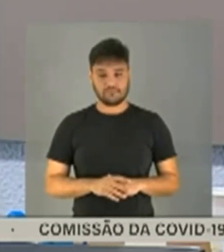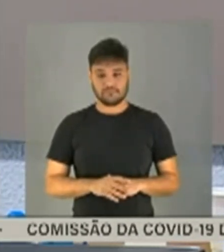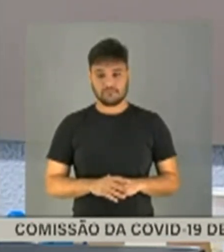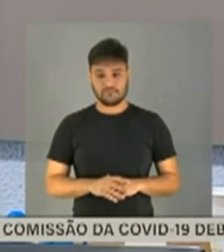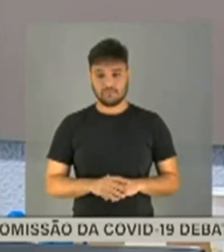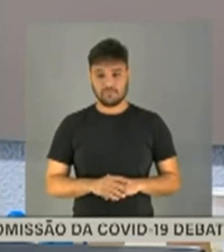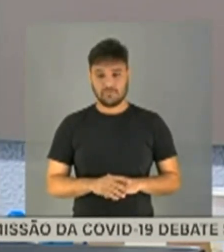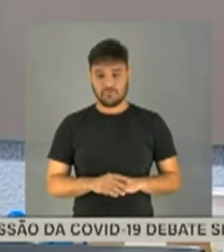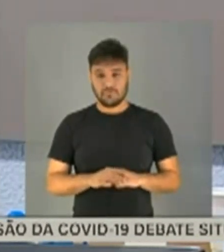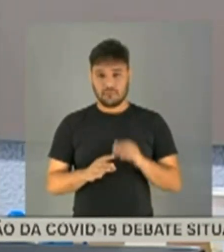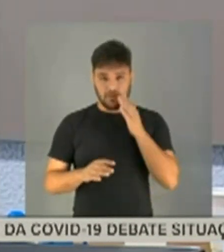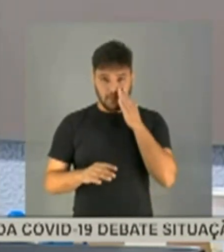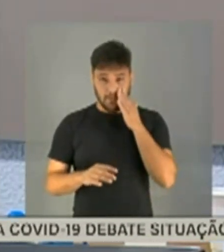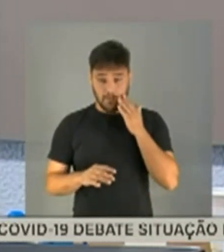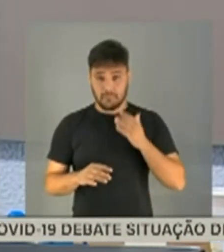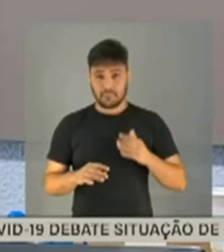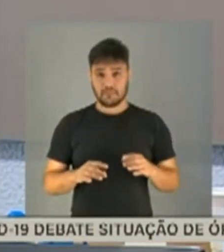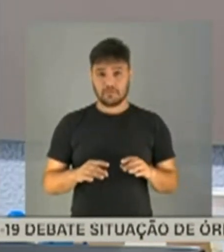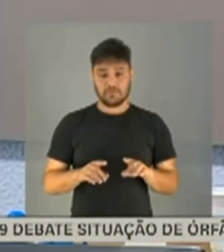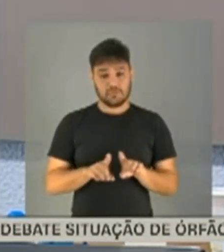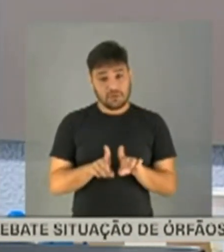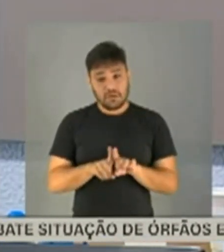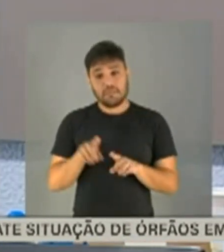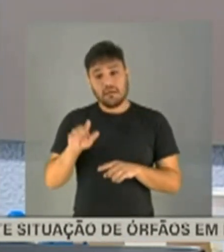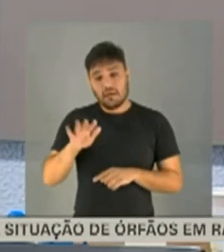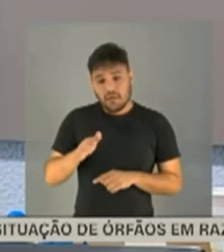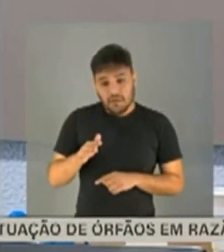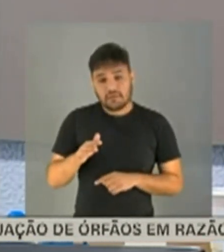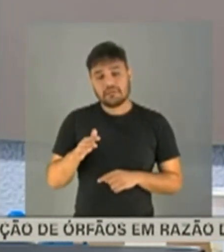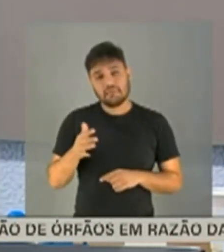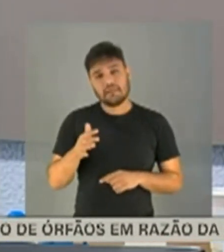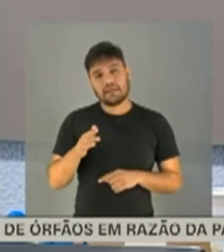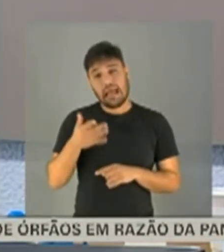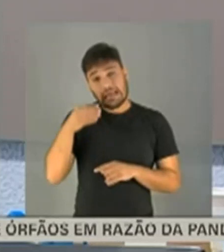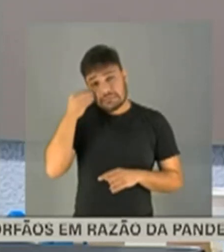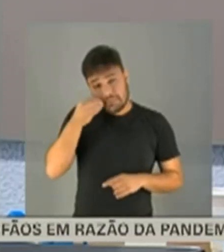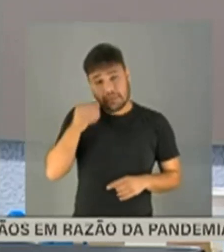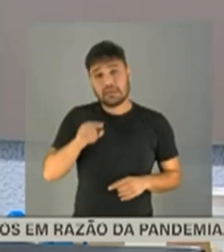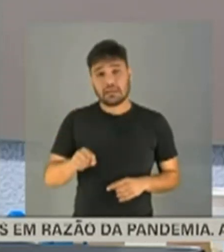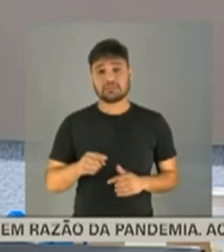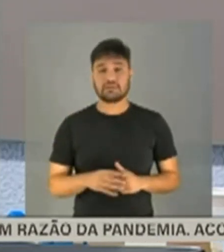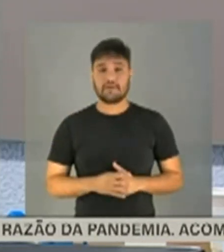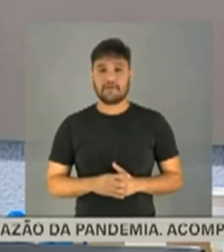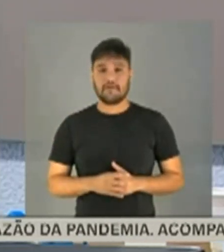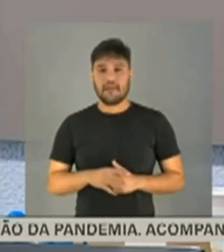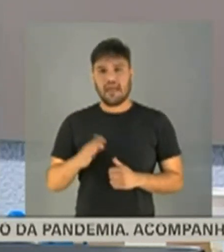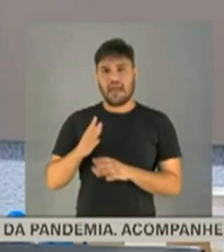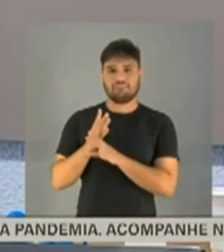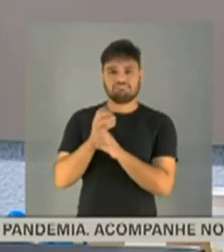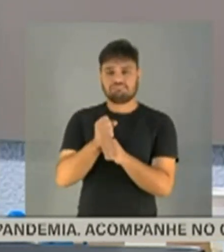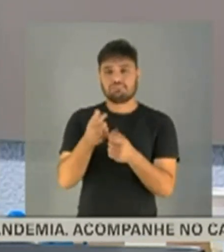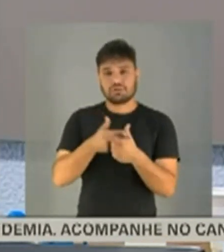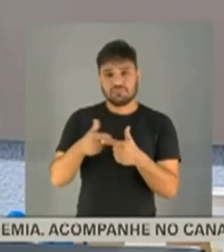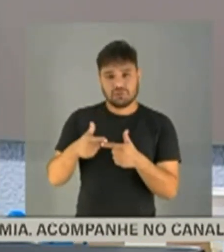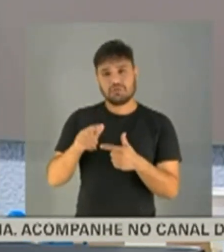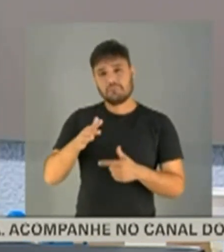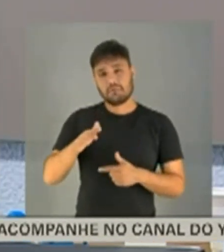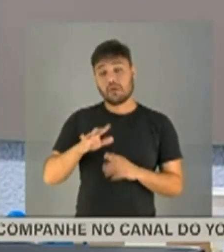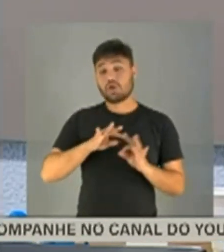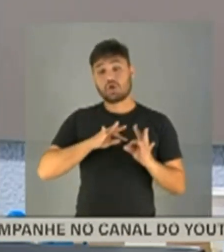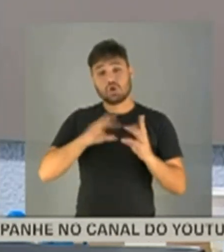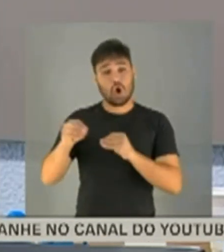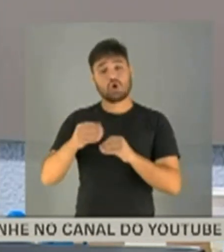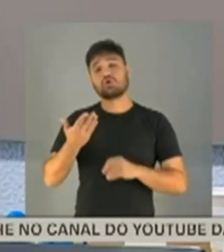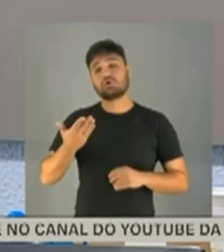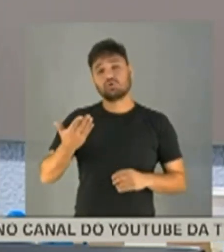parece ser uma coincidência temporal, até porque esse tipo de experiência é dividida por basicamente todos